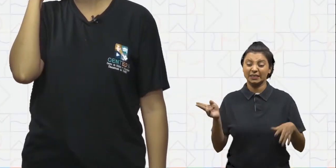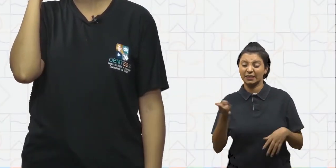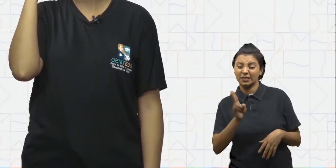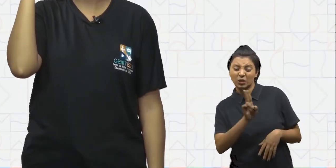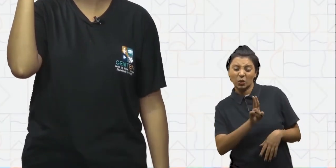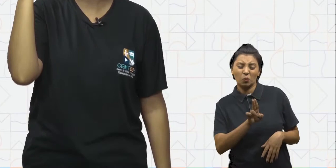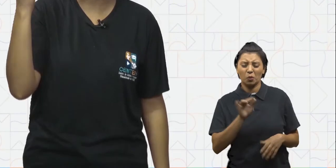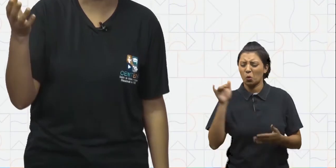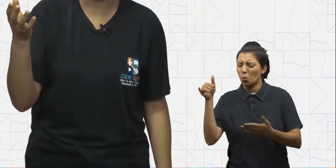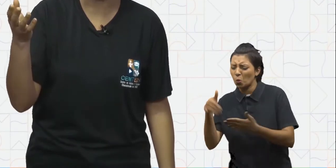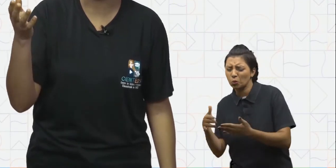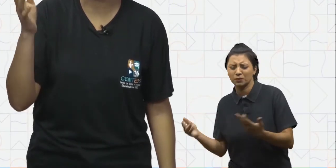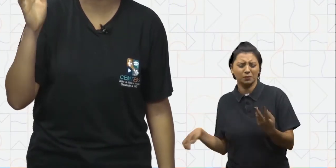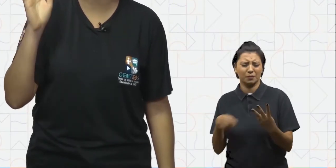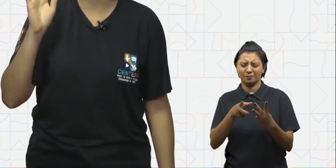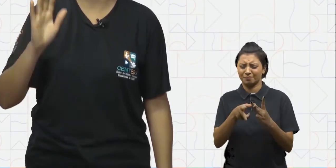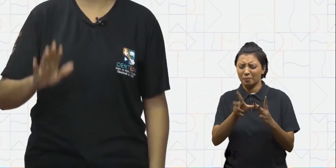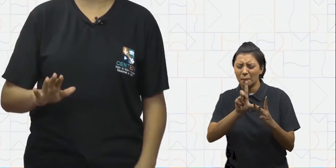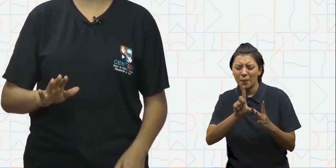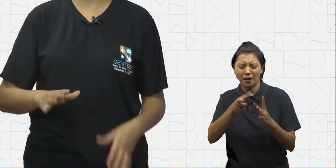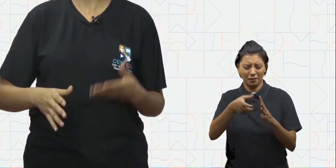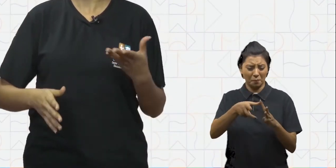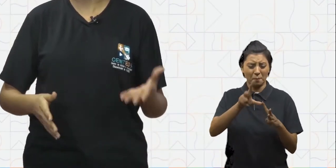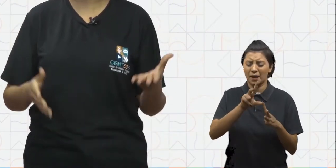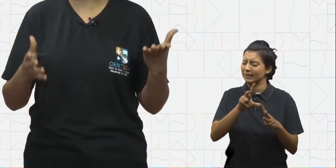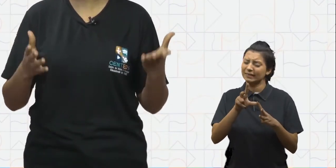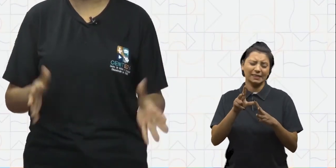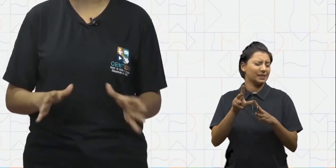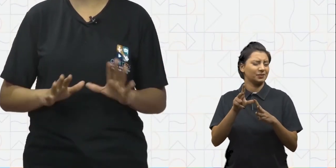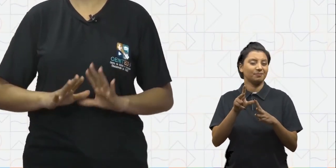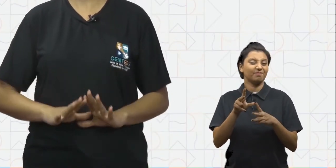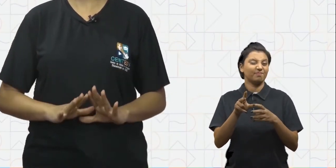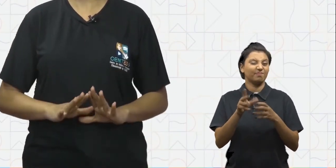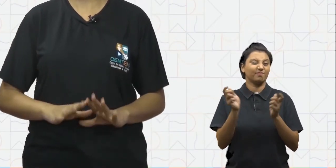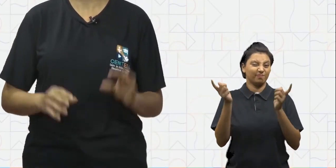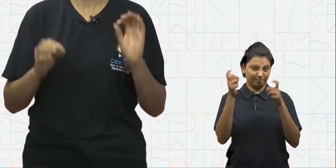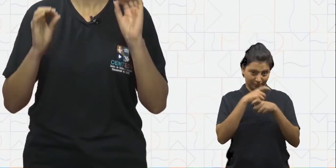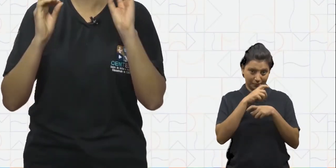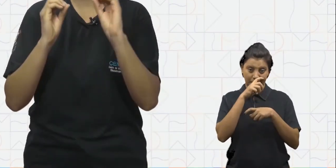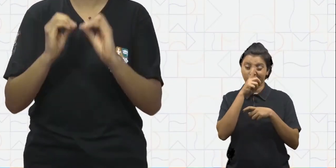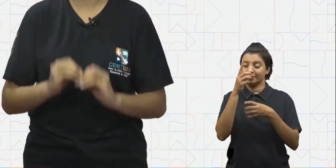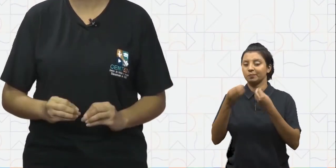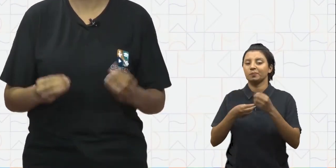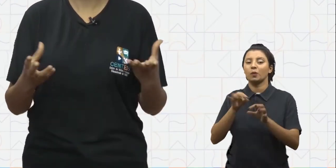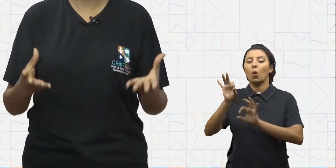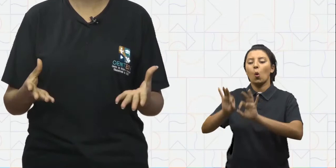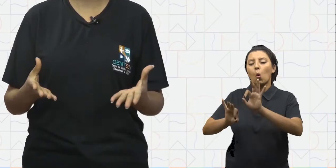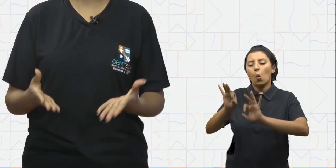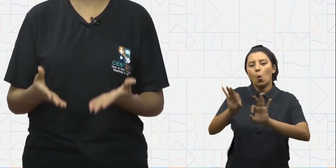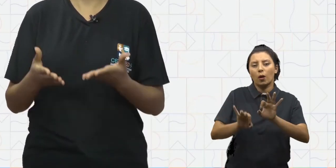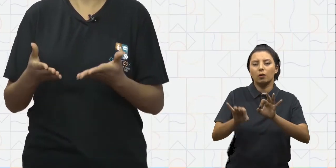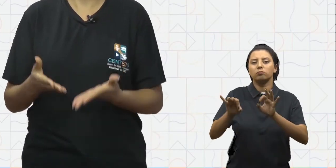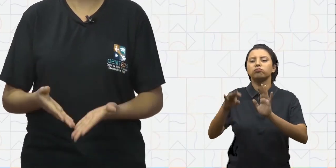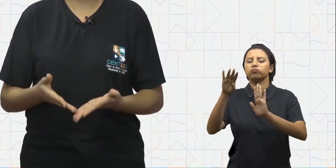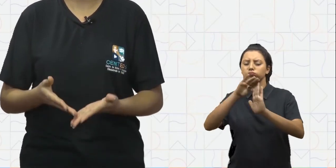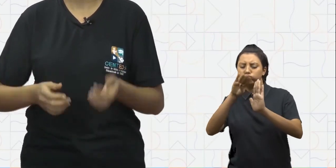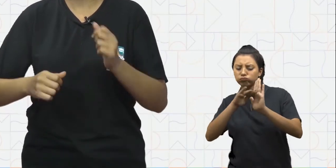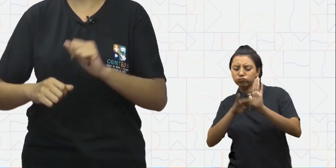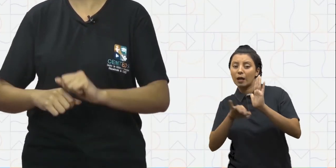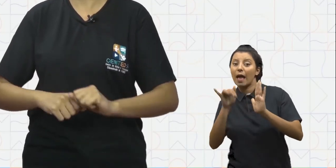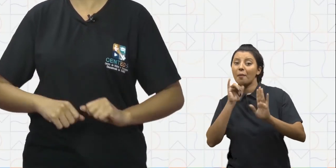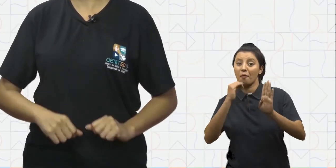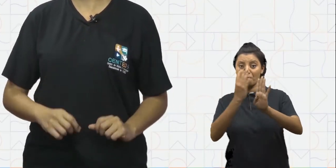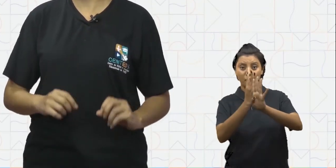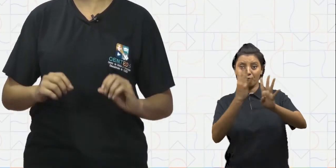nomes, última, penúltima, antepenúltima, vêm de ordem, querido aluno, igualzinho como quando estamos em uma fila